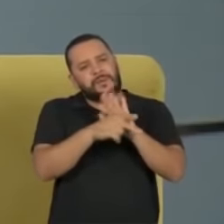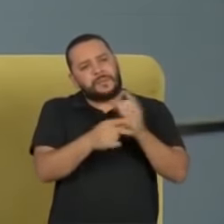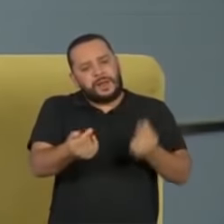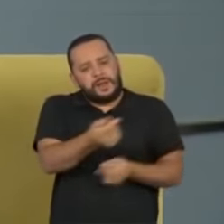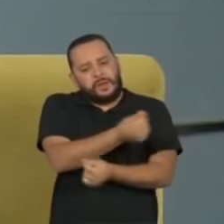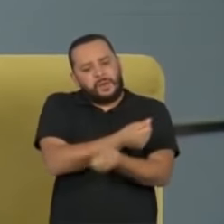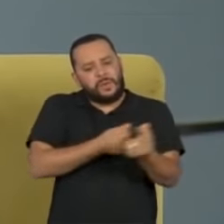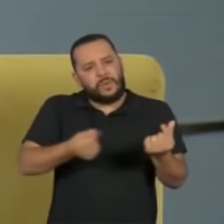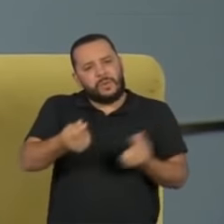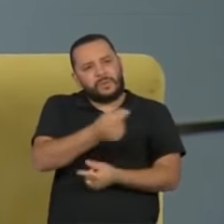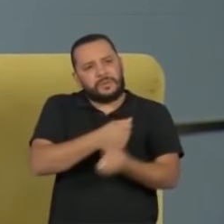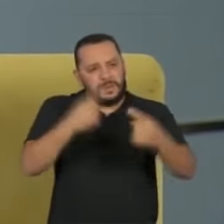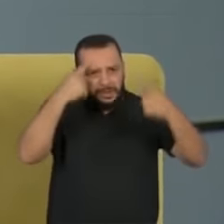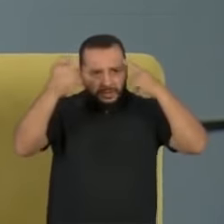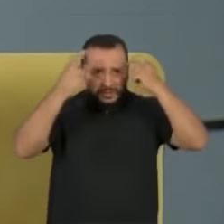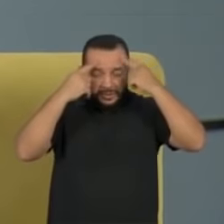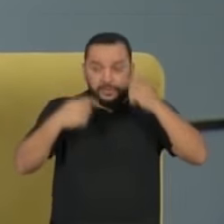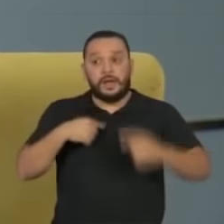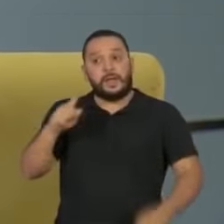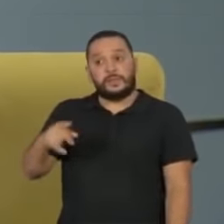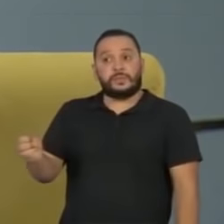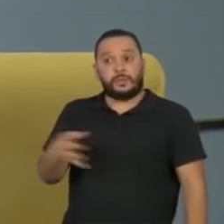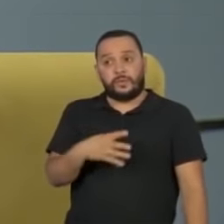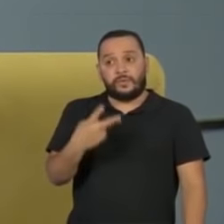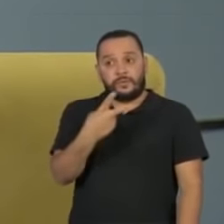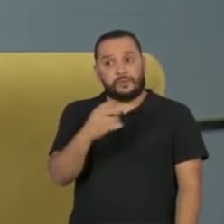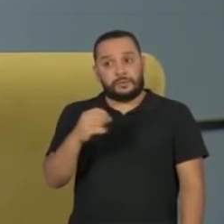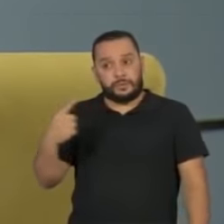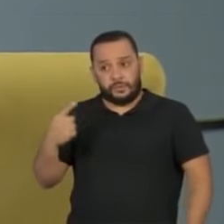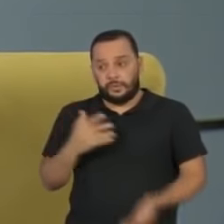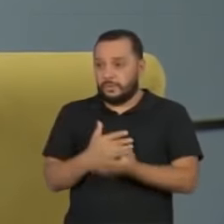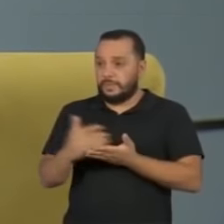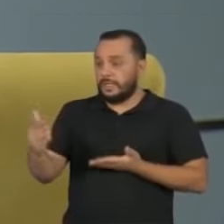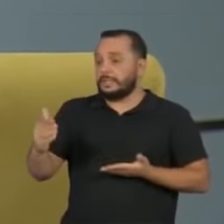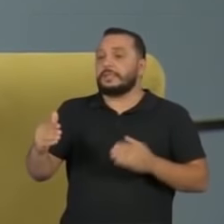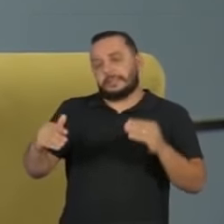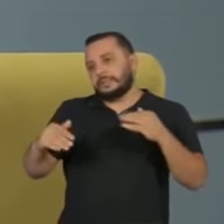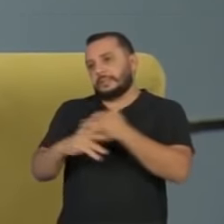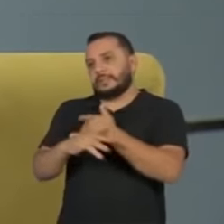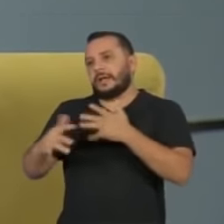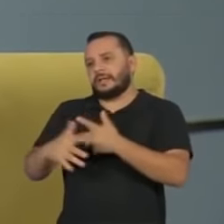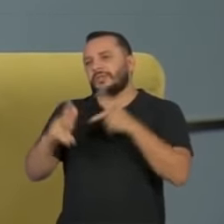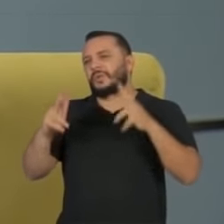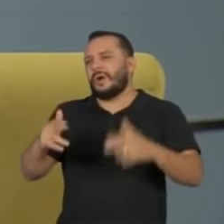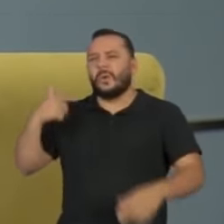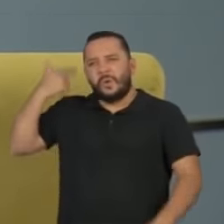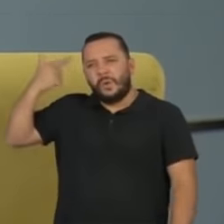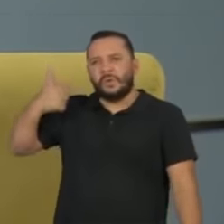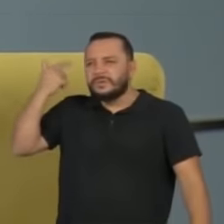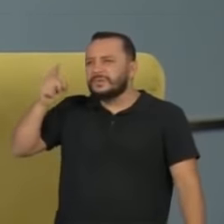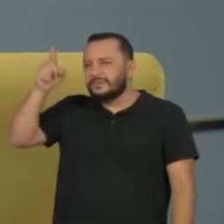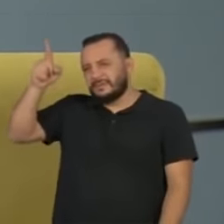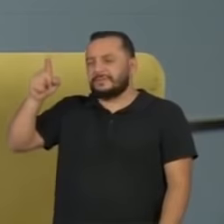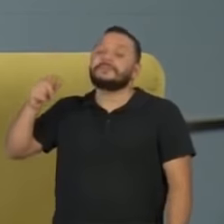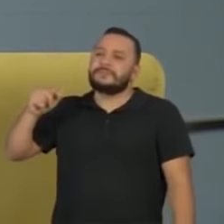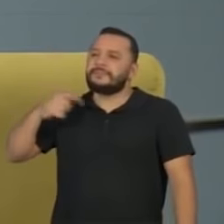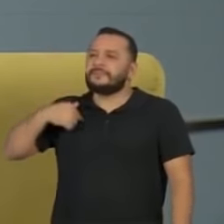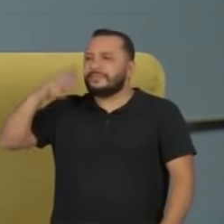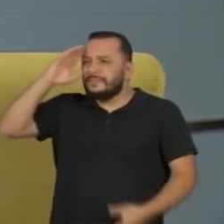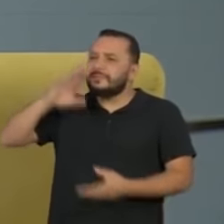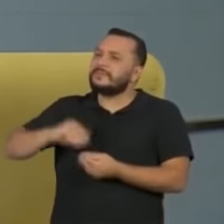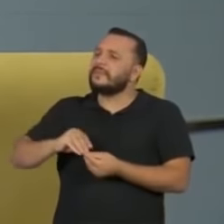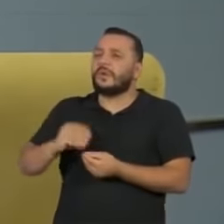algo novo, ela começa em 2001, quando grandes cidades, especificamente Londres, resolve entender o que